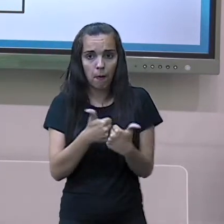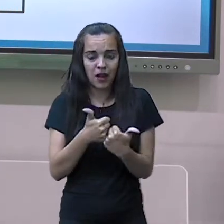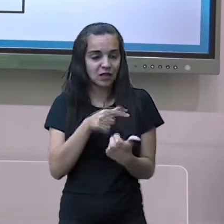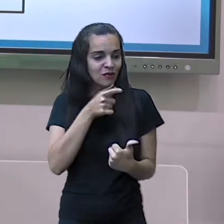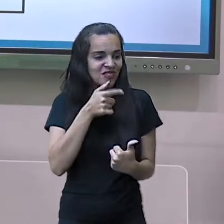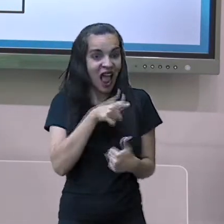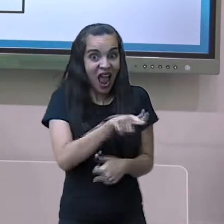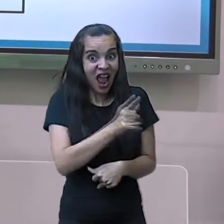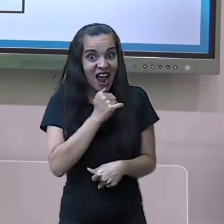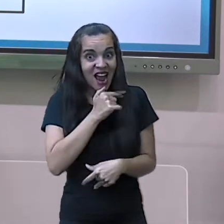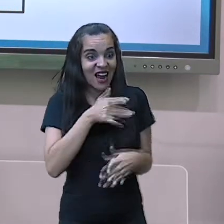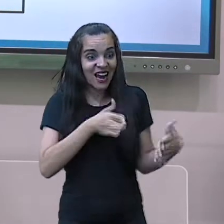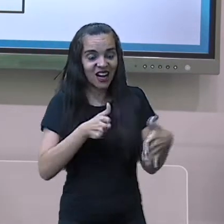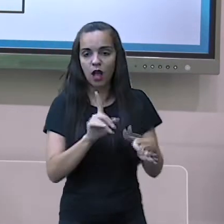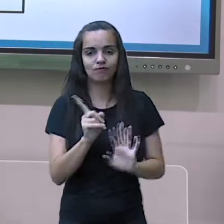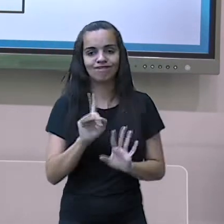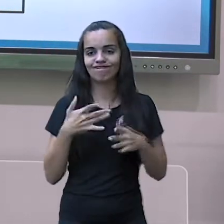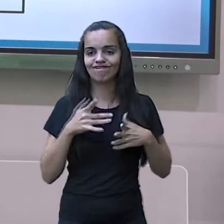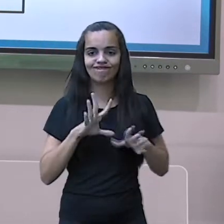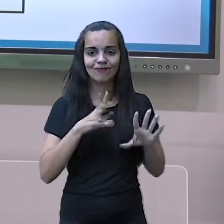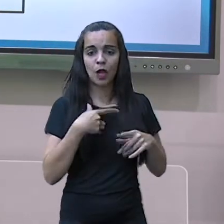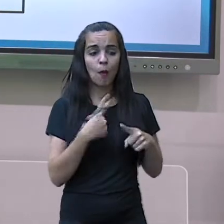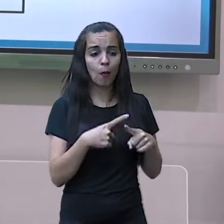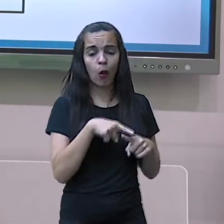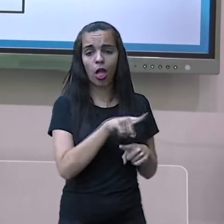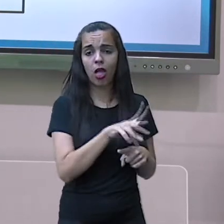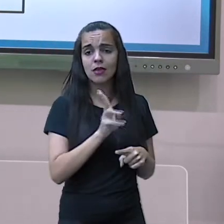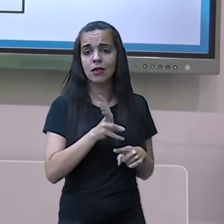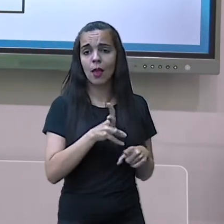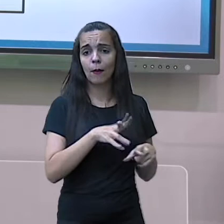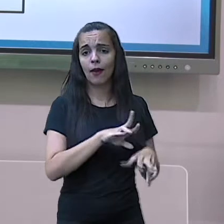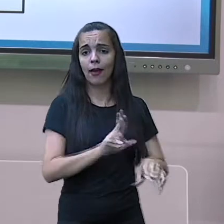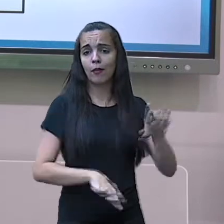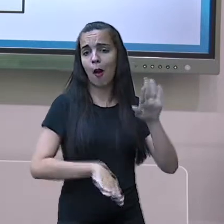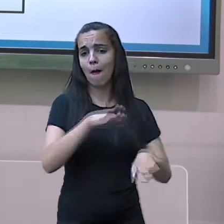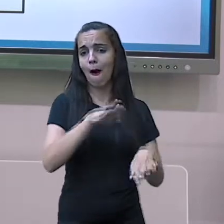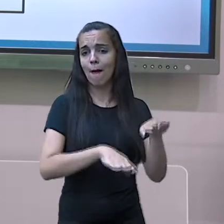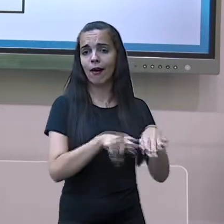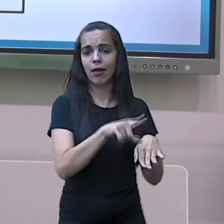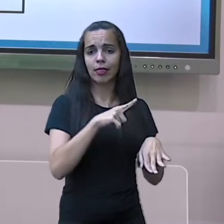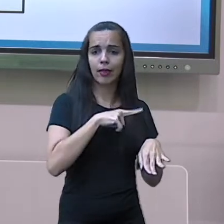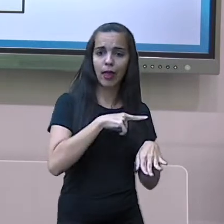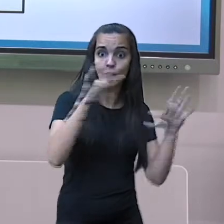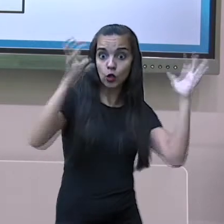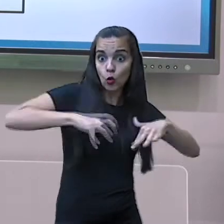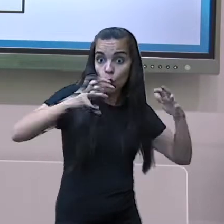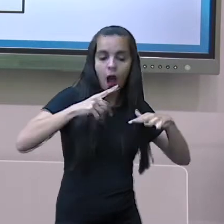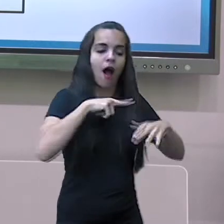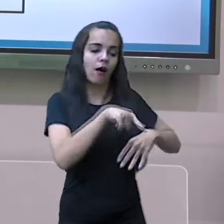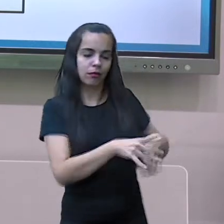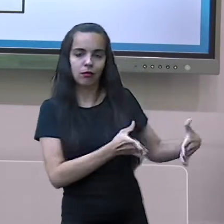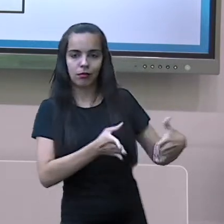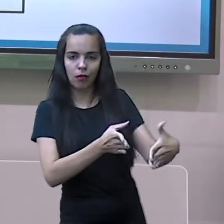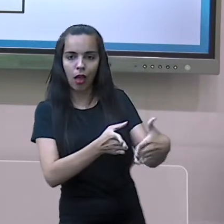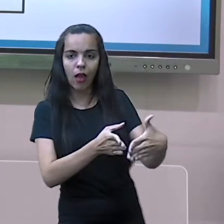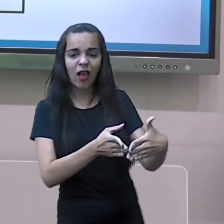Ok? São rios intermitentes, tá? Que recebem o nome também de efêmeros.